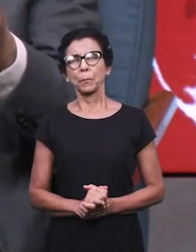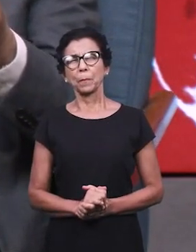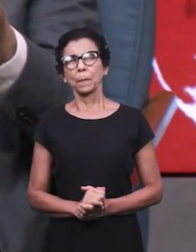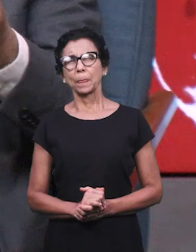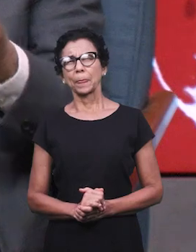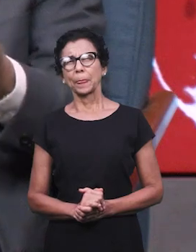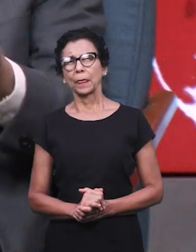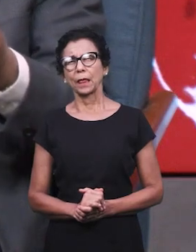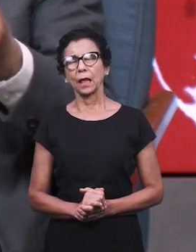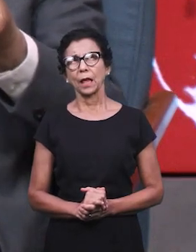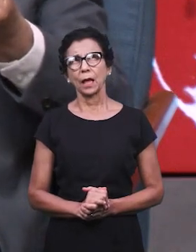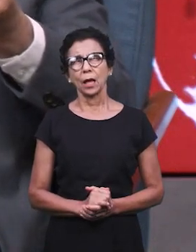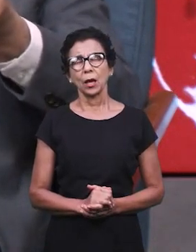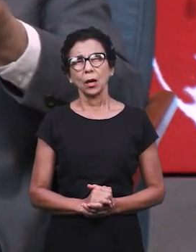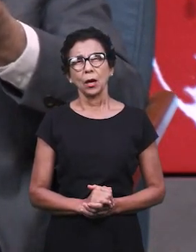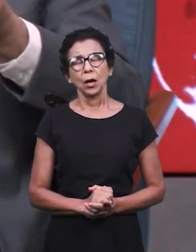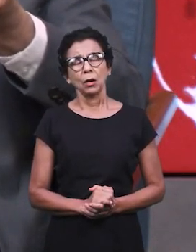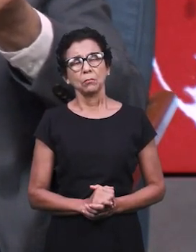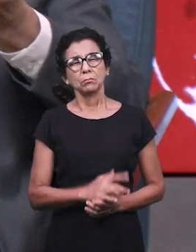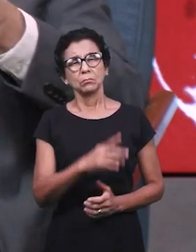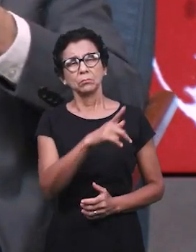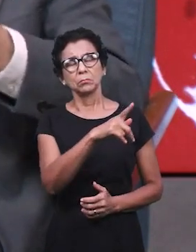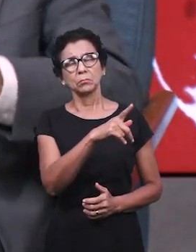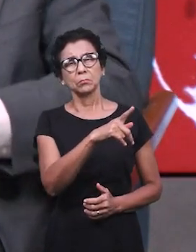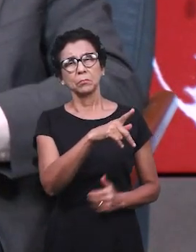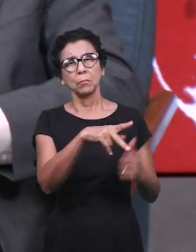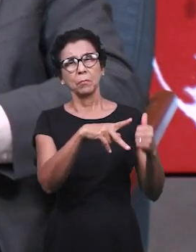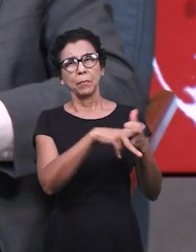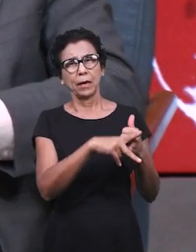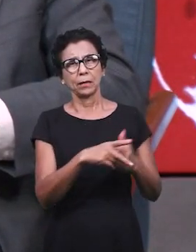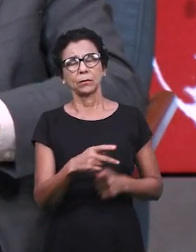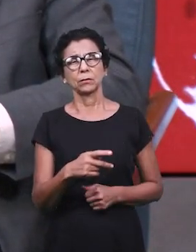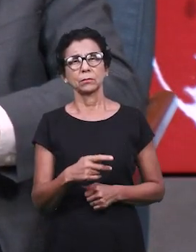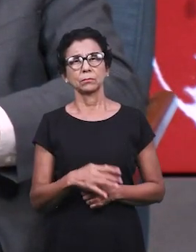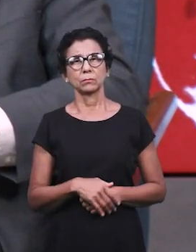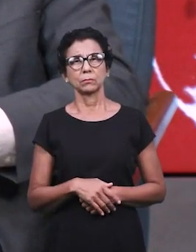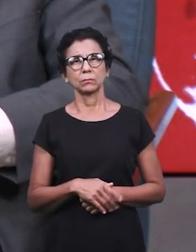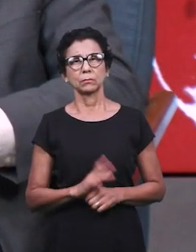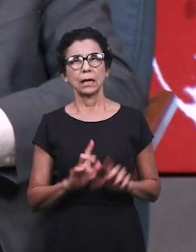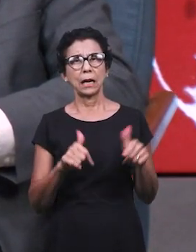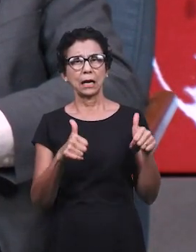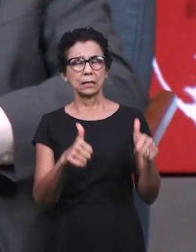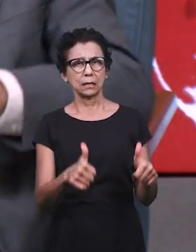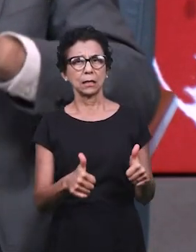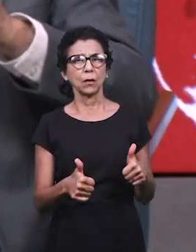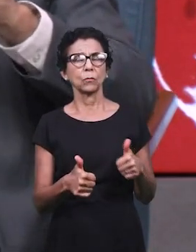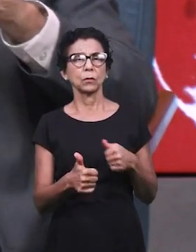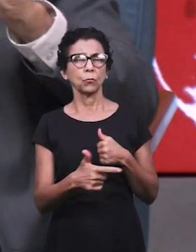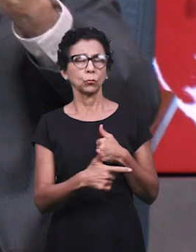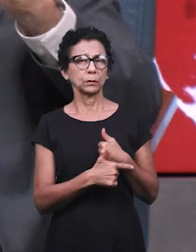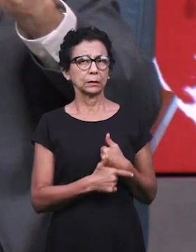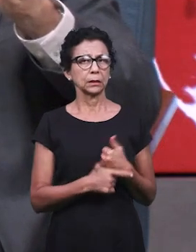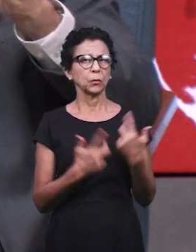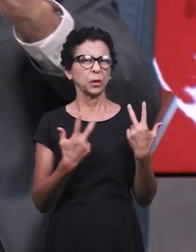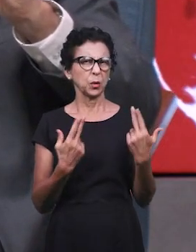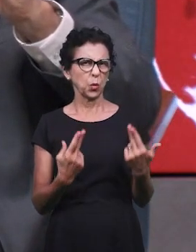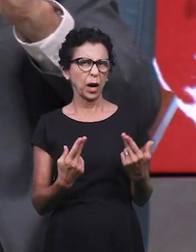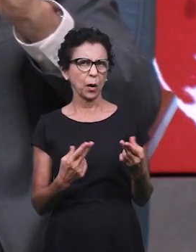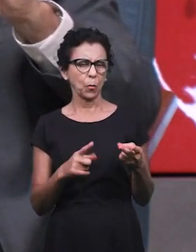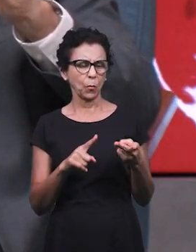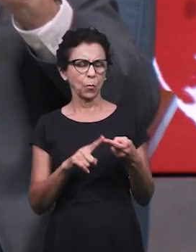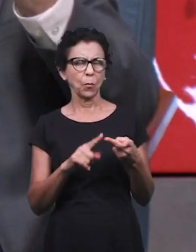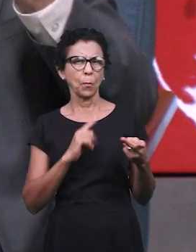era igual ao ministério de Paulo? Não, eles eram diferentes. Mas todos